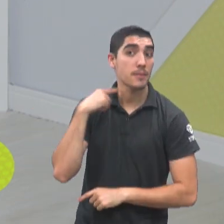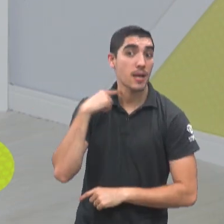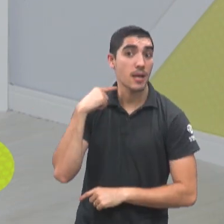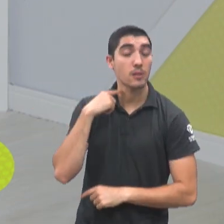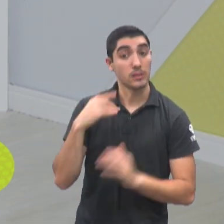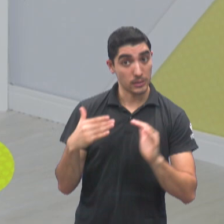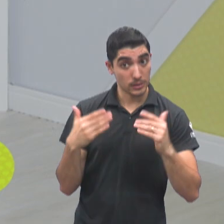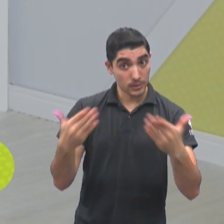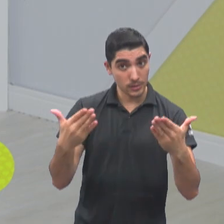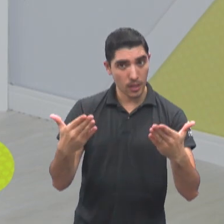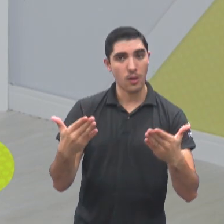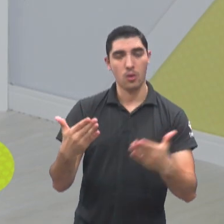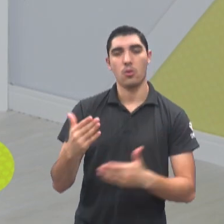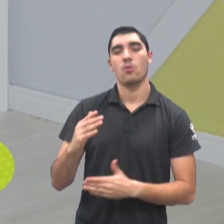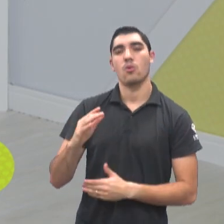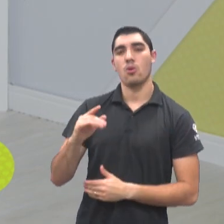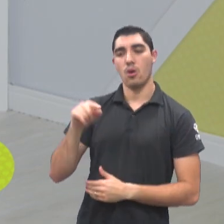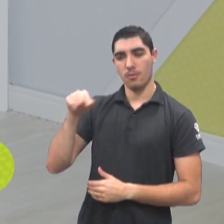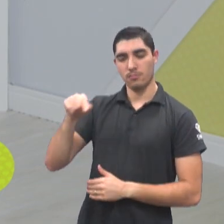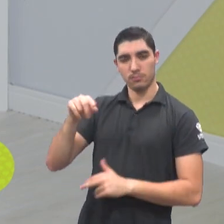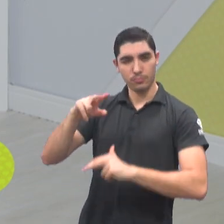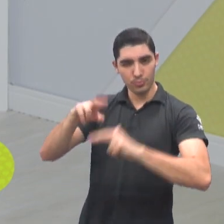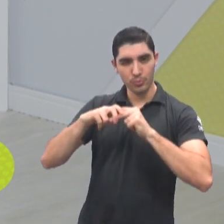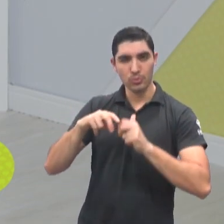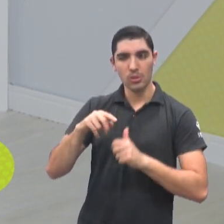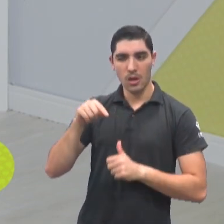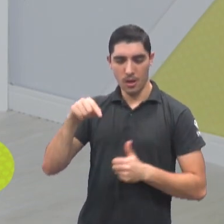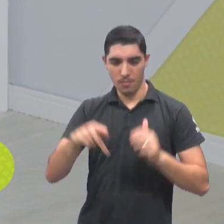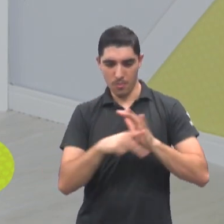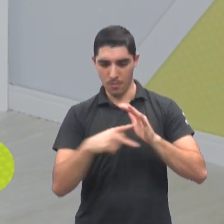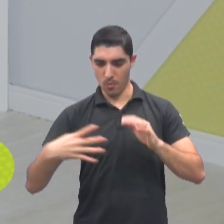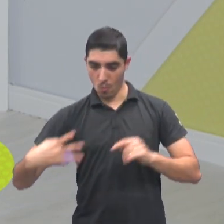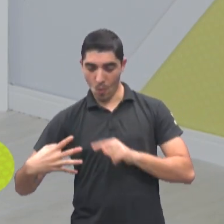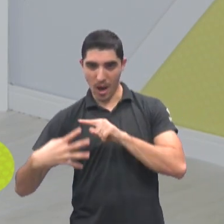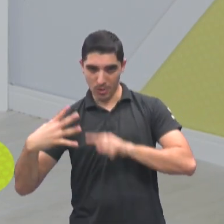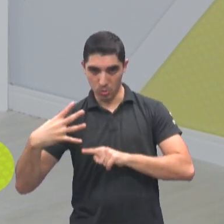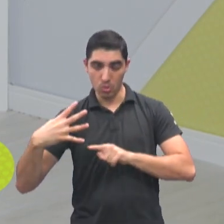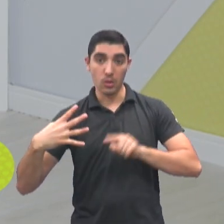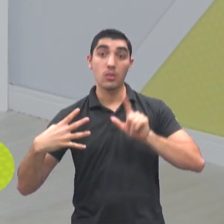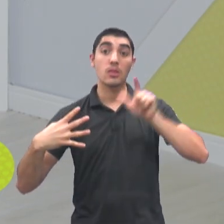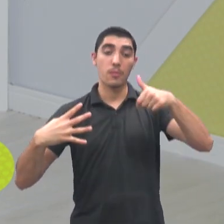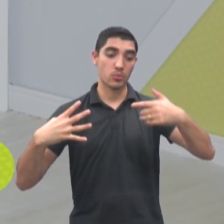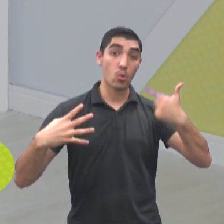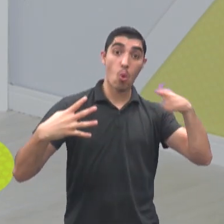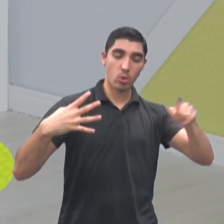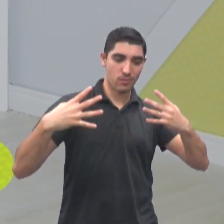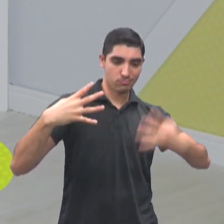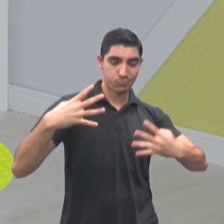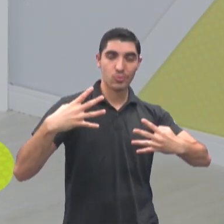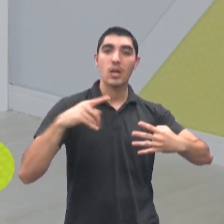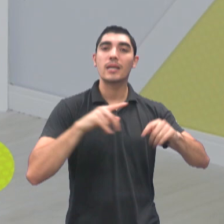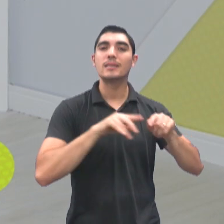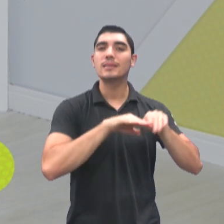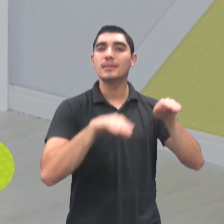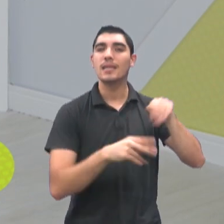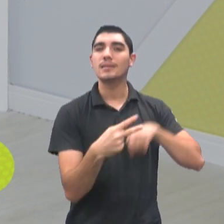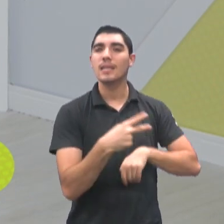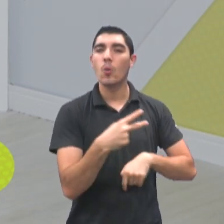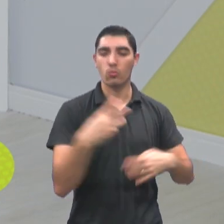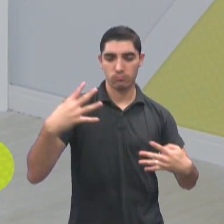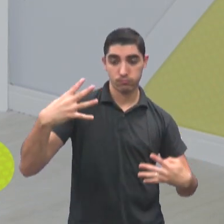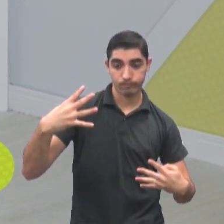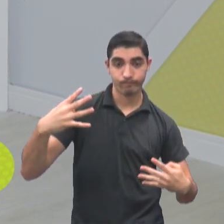últimas 4 enfrentarão as 4 melhores equipes da 2ª divisão pela permanência na elite do rugby mundial. O